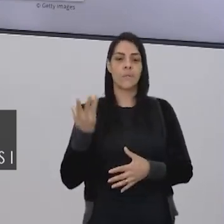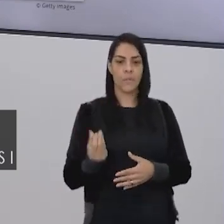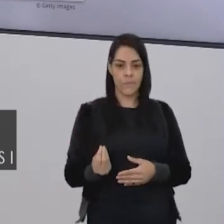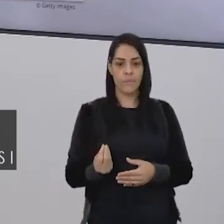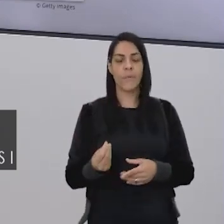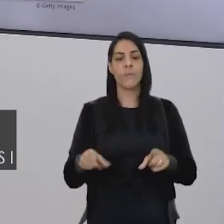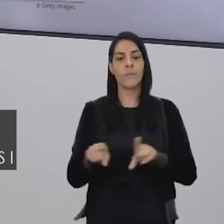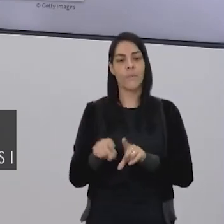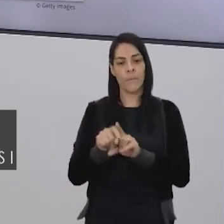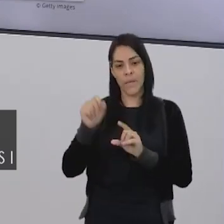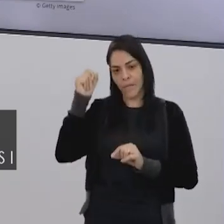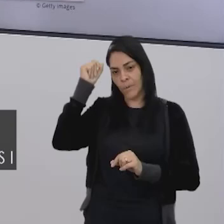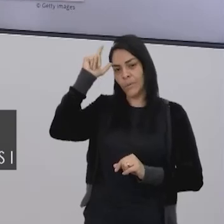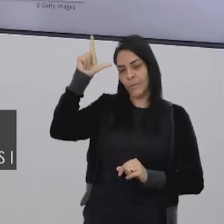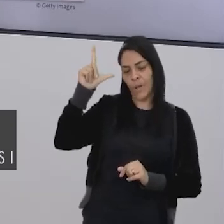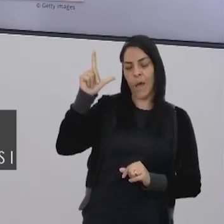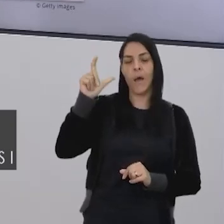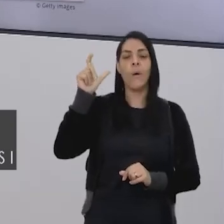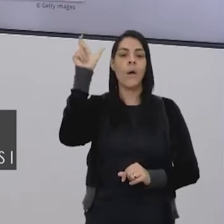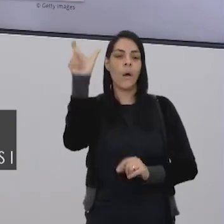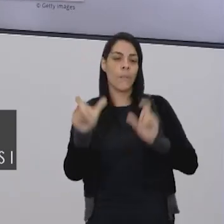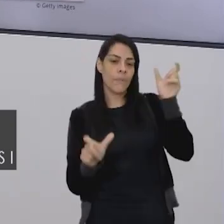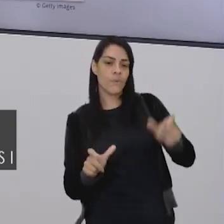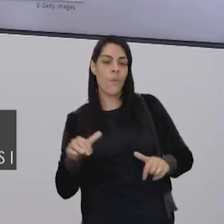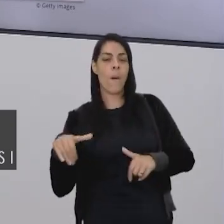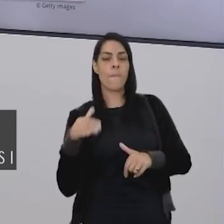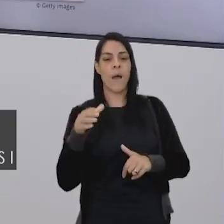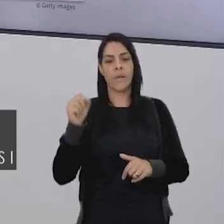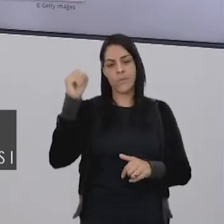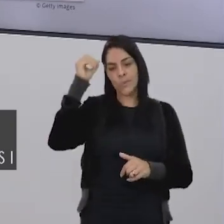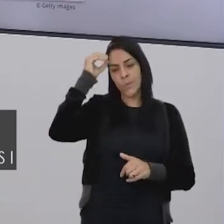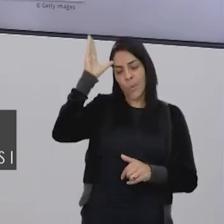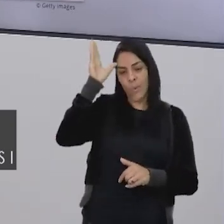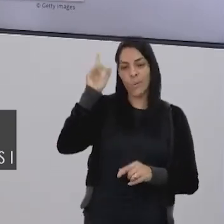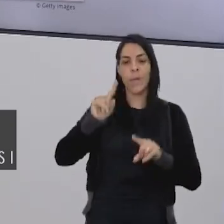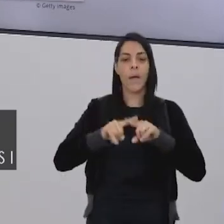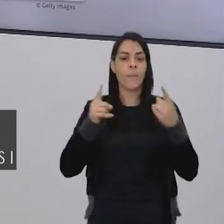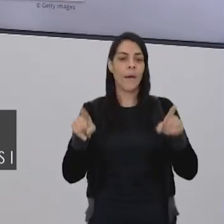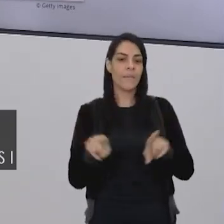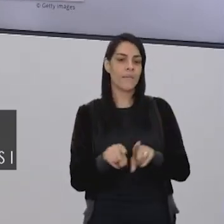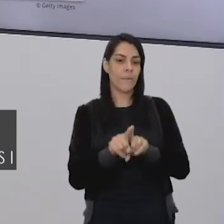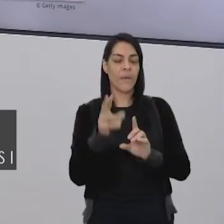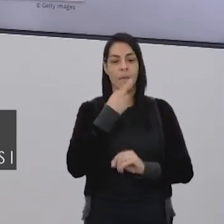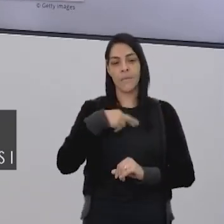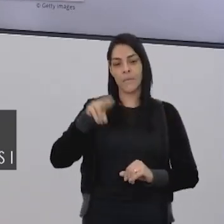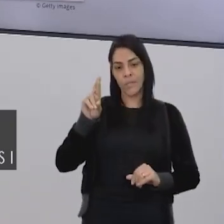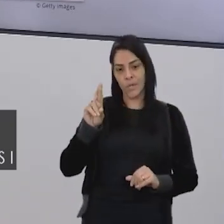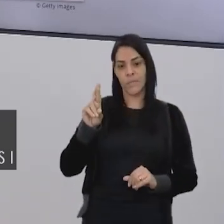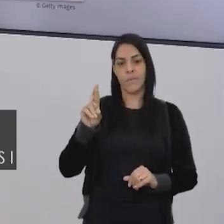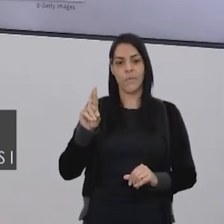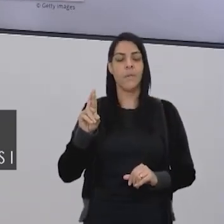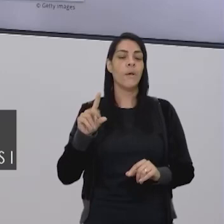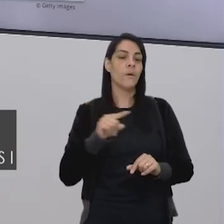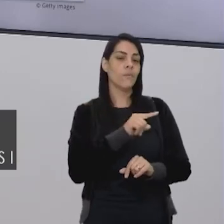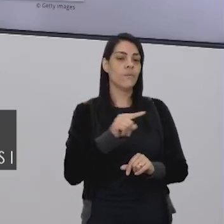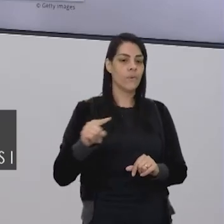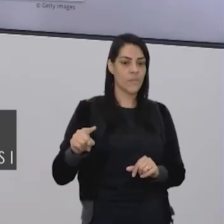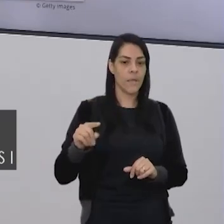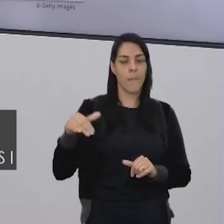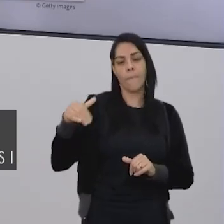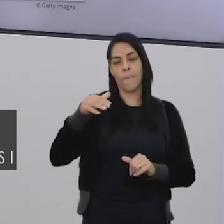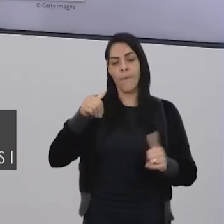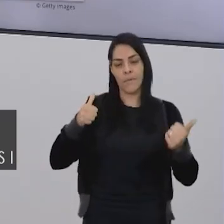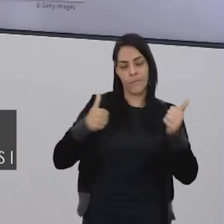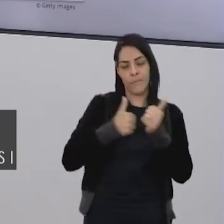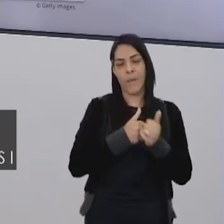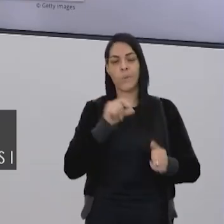concepção cultural de ser uma pessoa mais culta, mas também numa concepção religiosa. Você estaria chegando muito mais